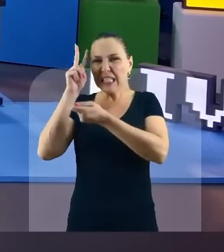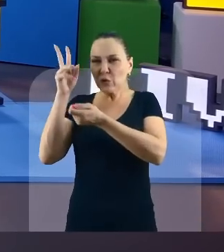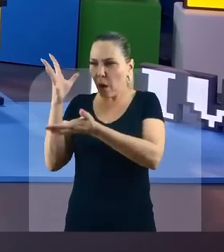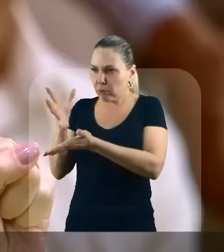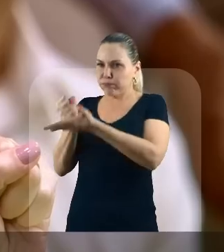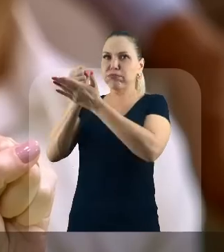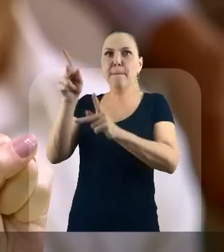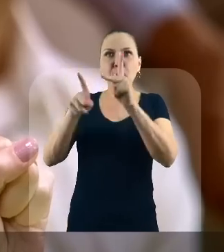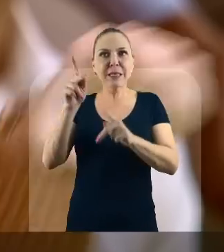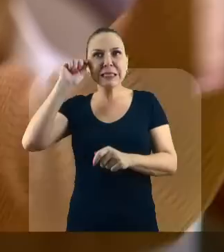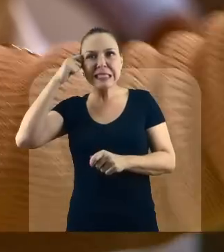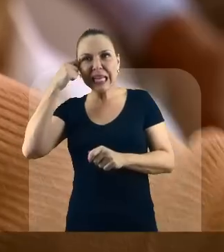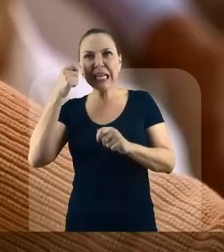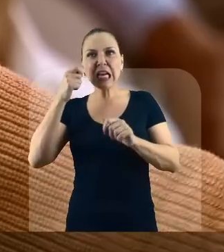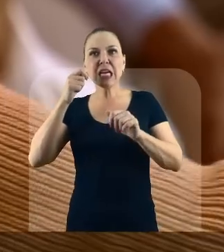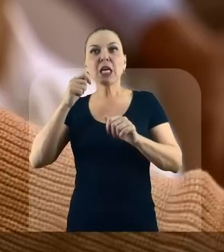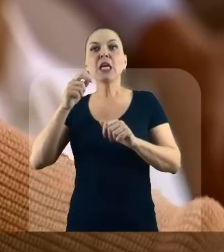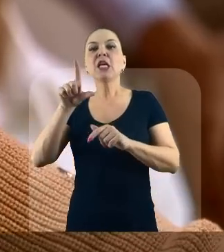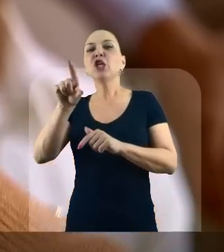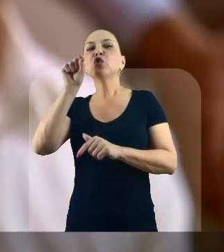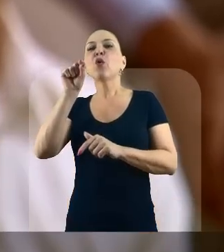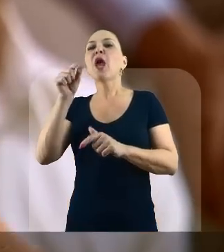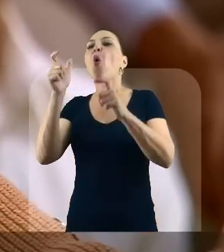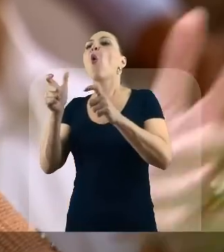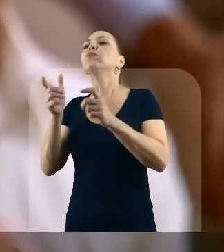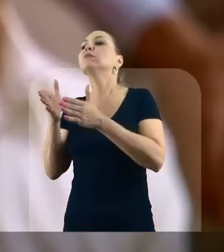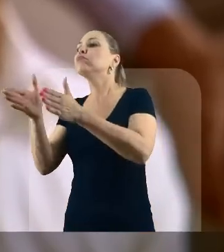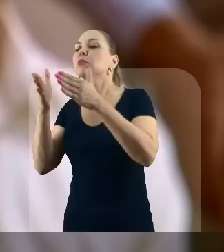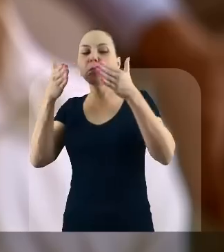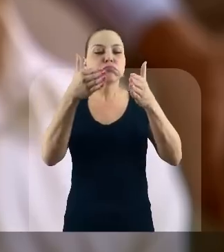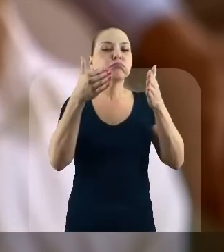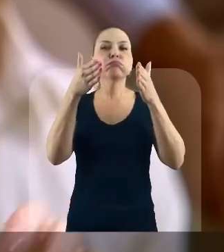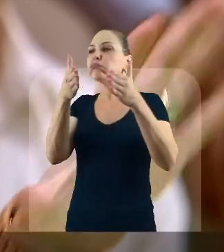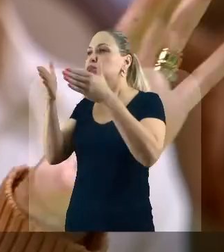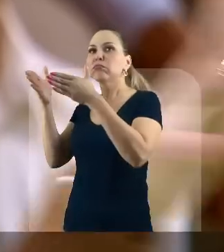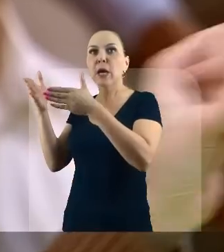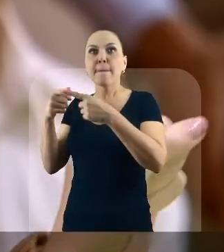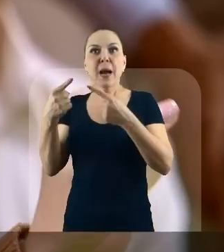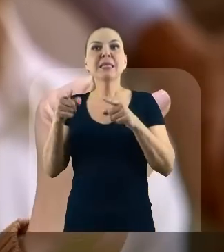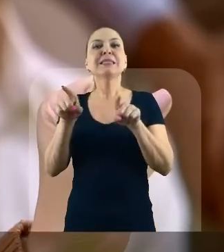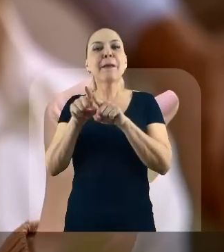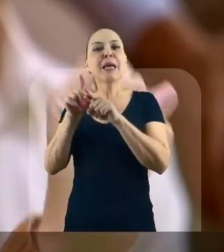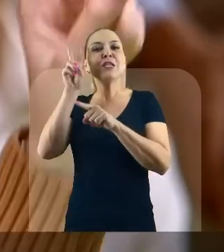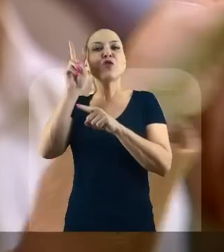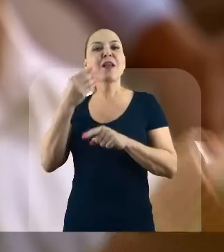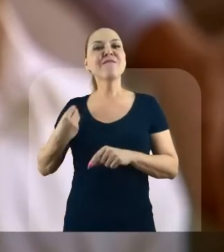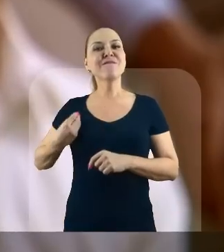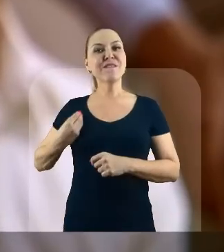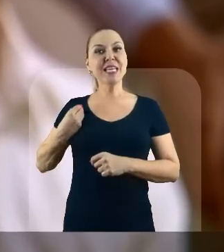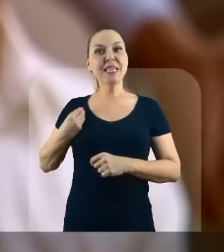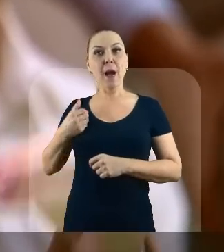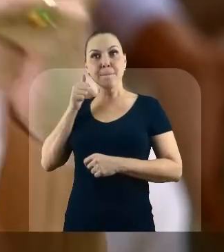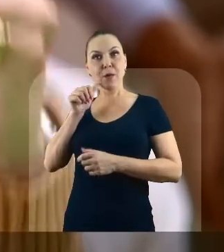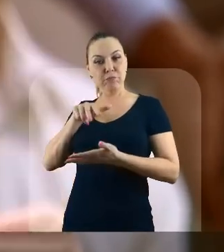a história da população negra e querem escolher para onde o negro deve ir, para onde ele deve olhar, mas eles também sequestram as biografias. A